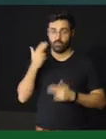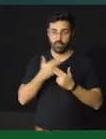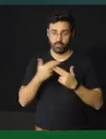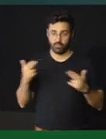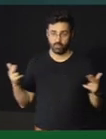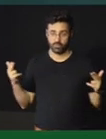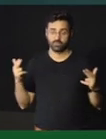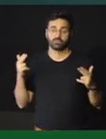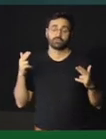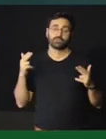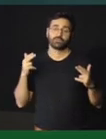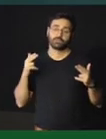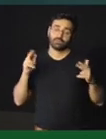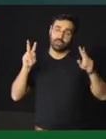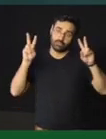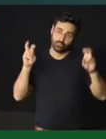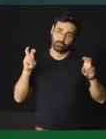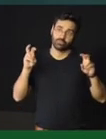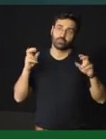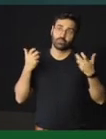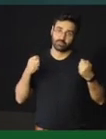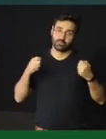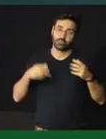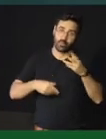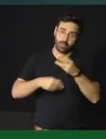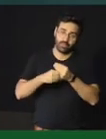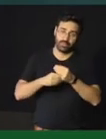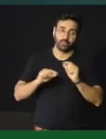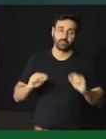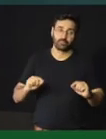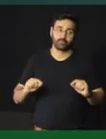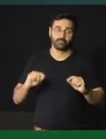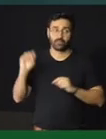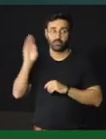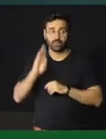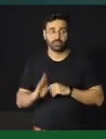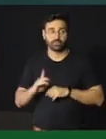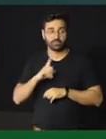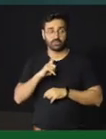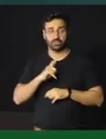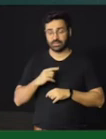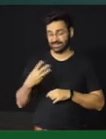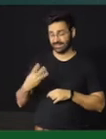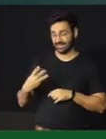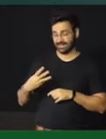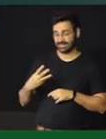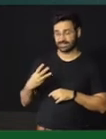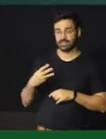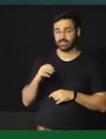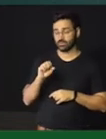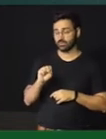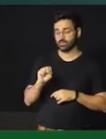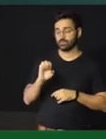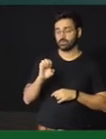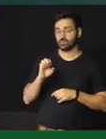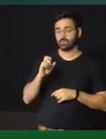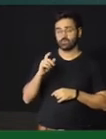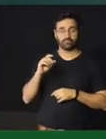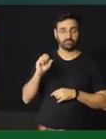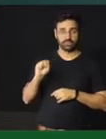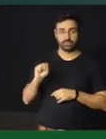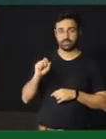quicando vou chutar a bola Jamal o Brasil tem Jamal o terceiro maior spread médio do